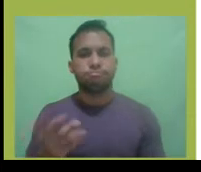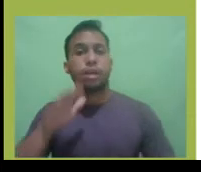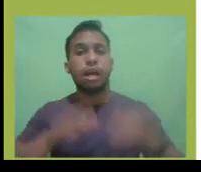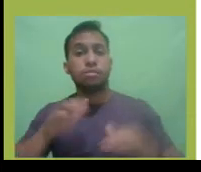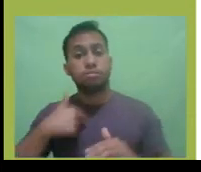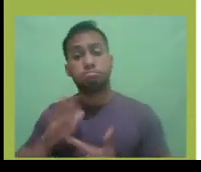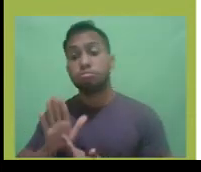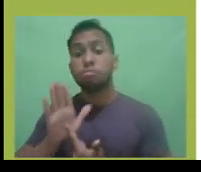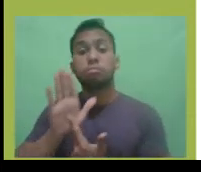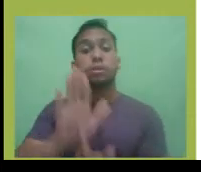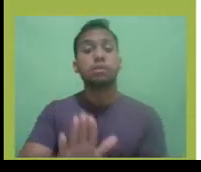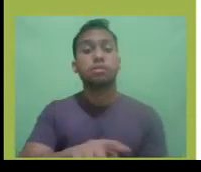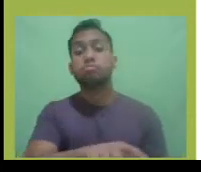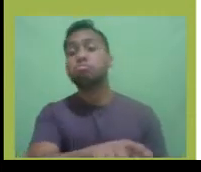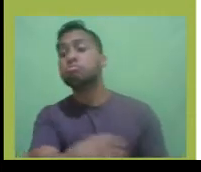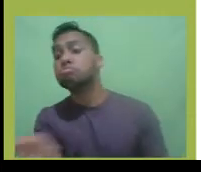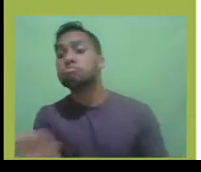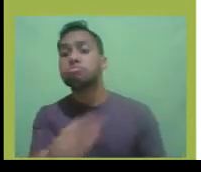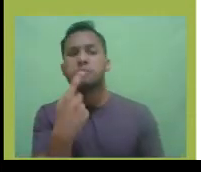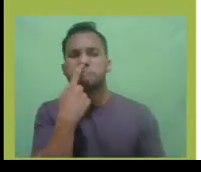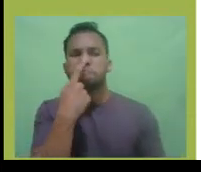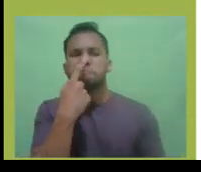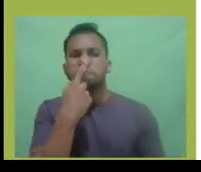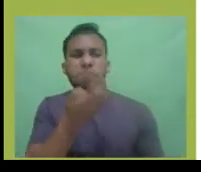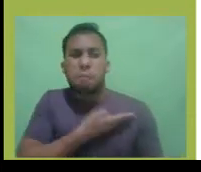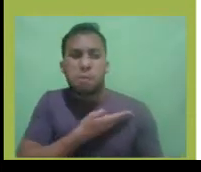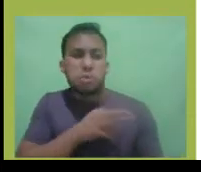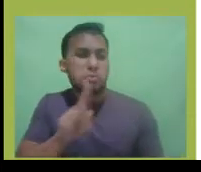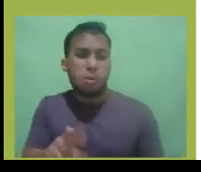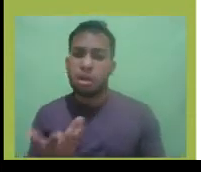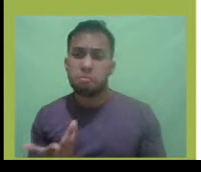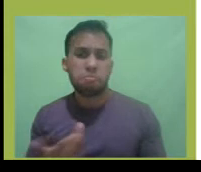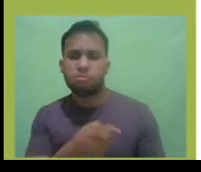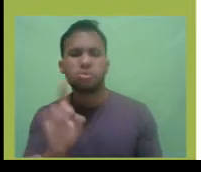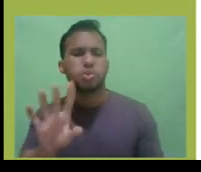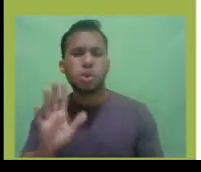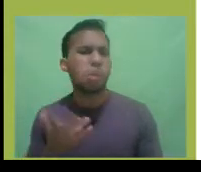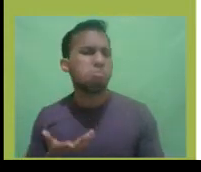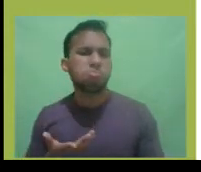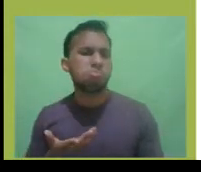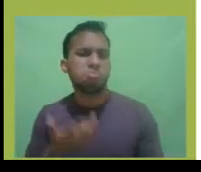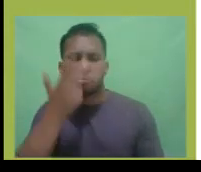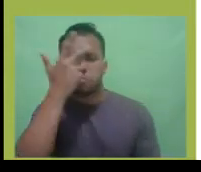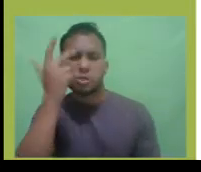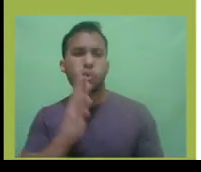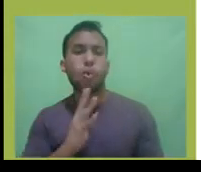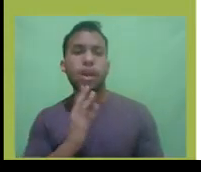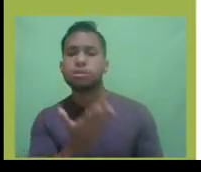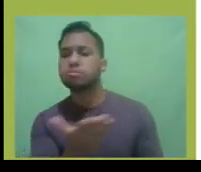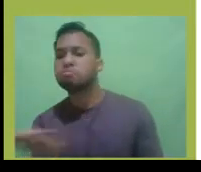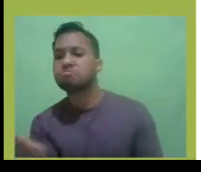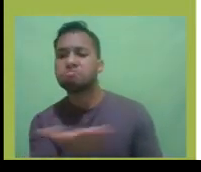estamos apresentando para um público que a gente não tem tanta intimidade. Sejam seus colegas de classe, pessoas de